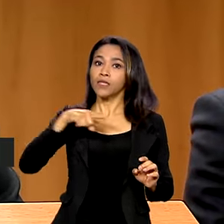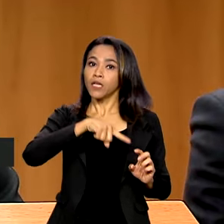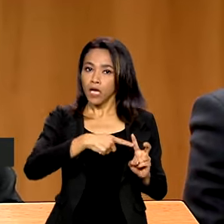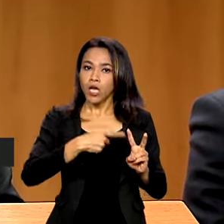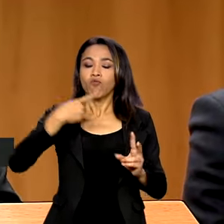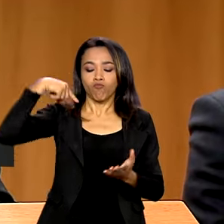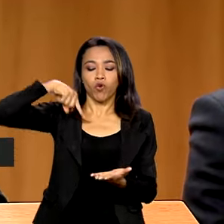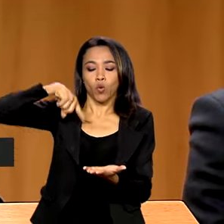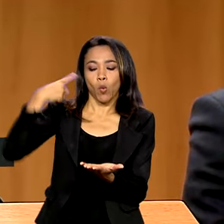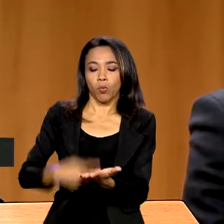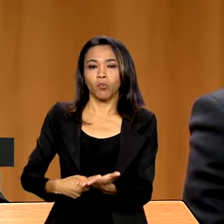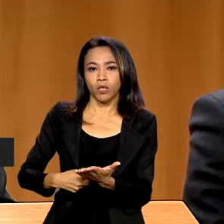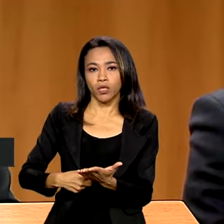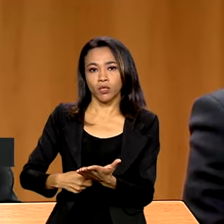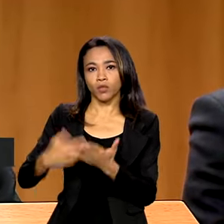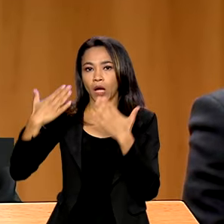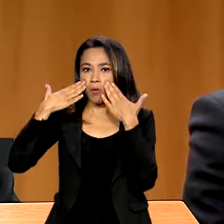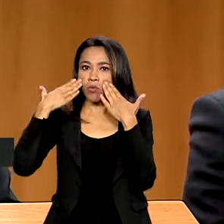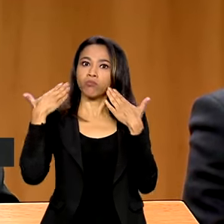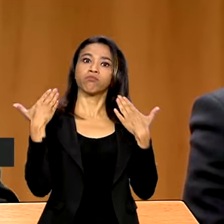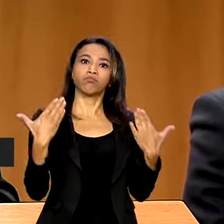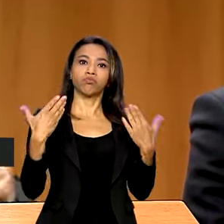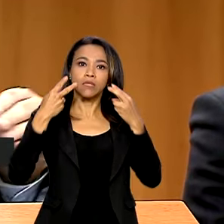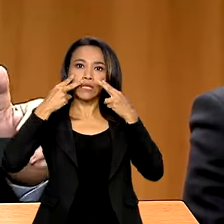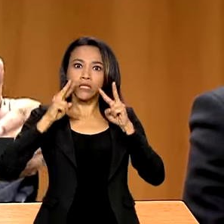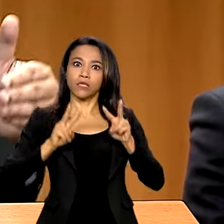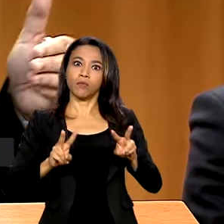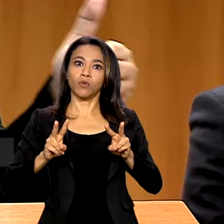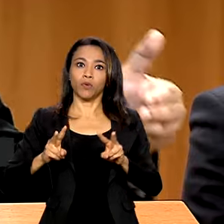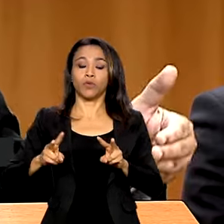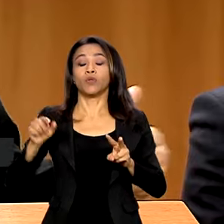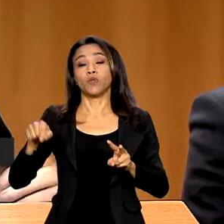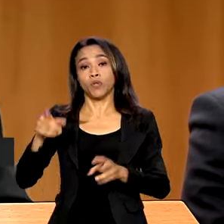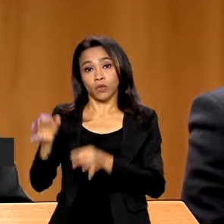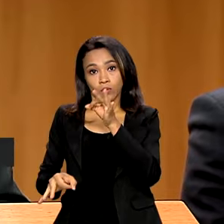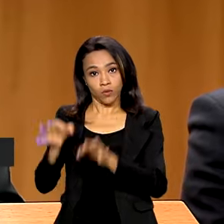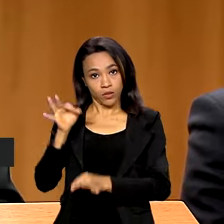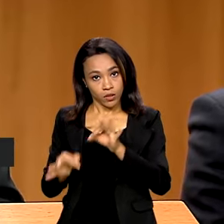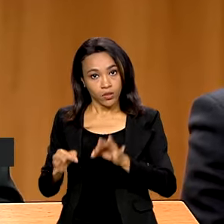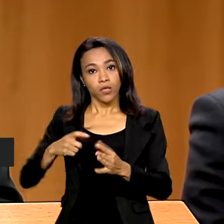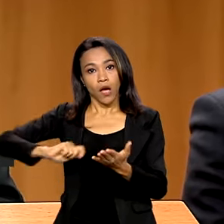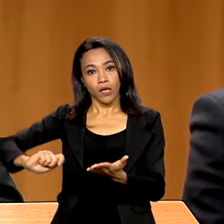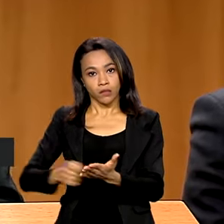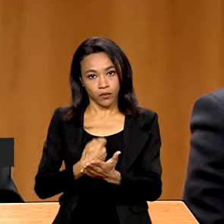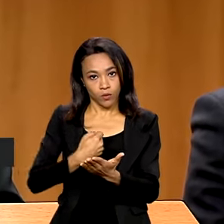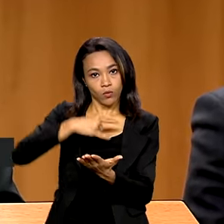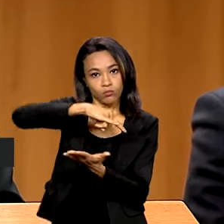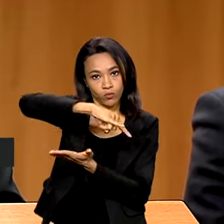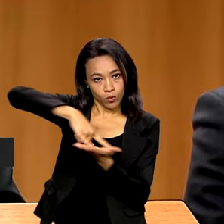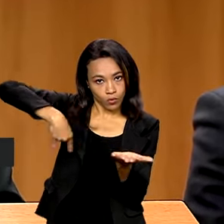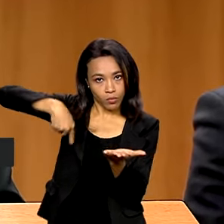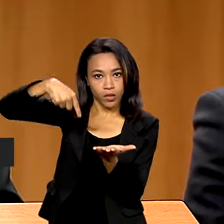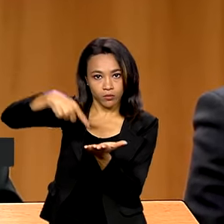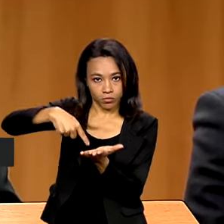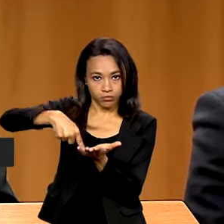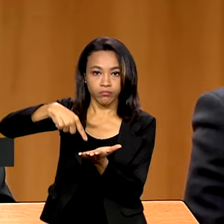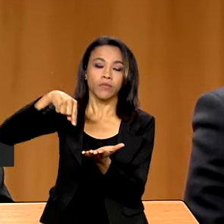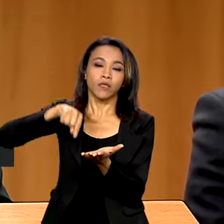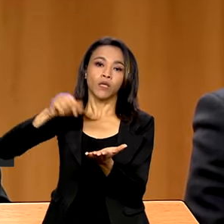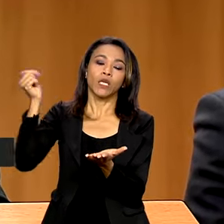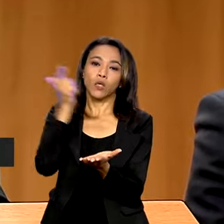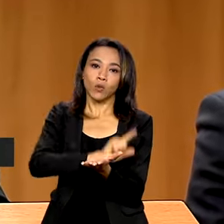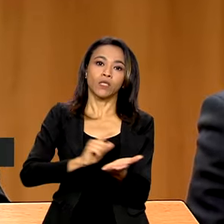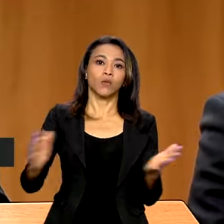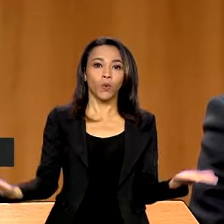homologação perante o Poder Judiciário do Rio de Janeiro. Houve a homologação e, com isso, foi possível esta operação